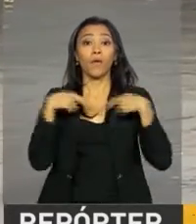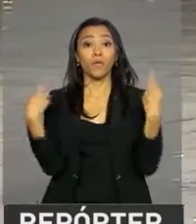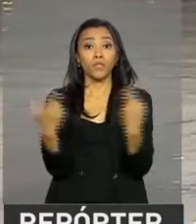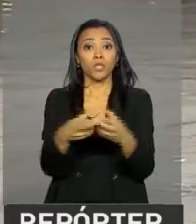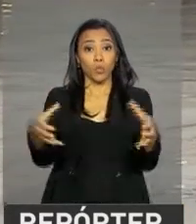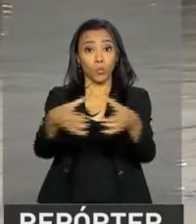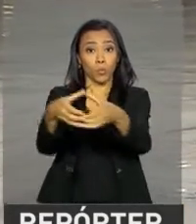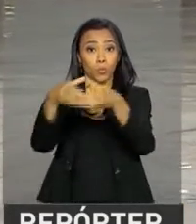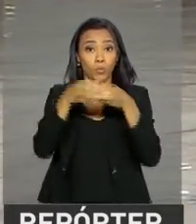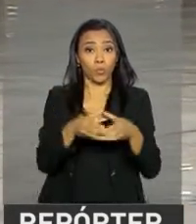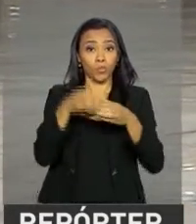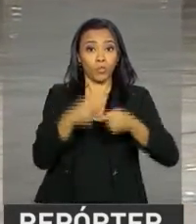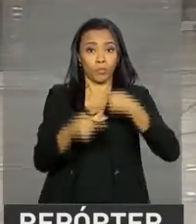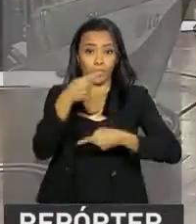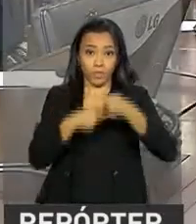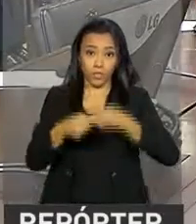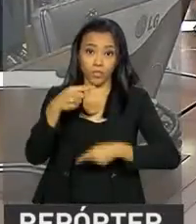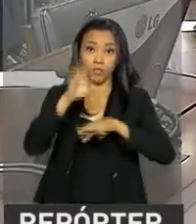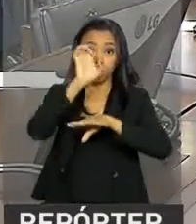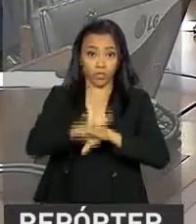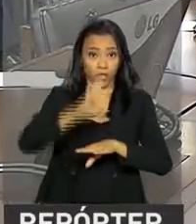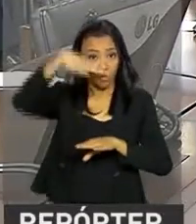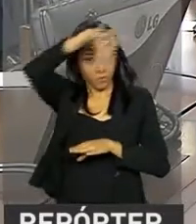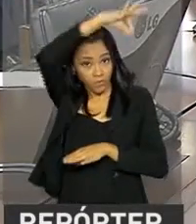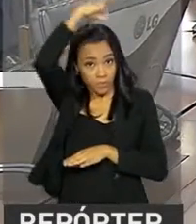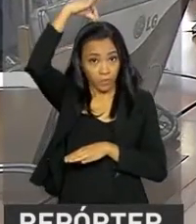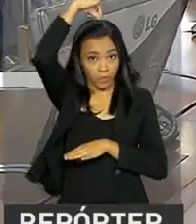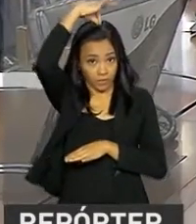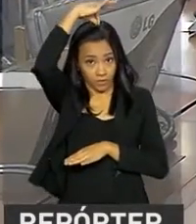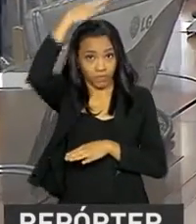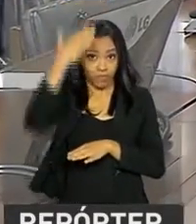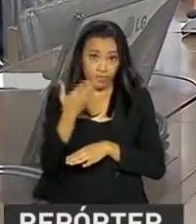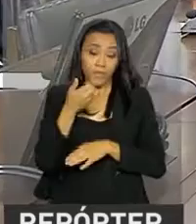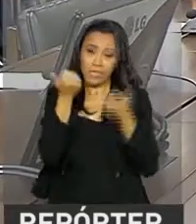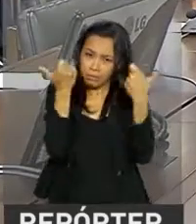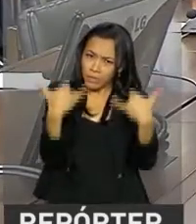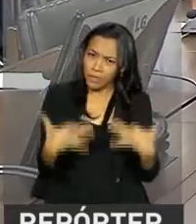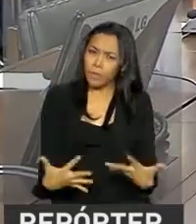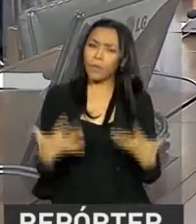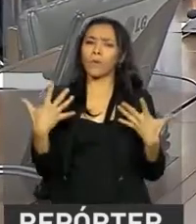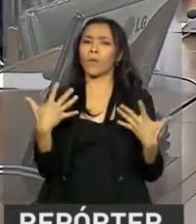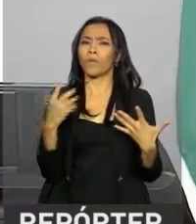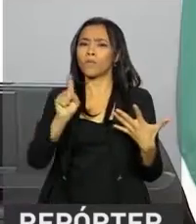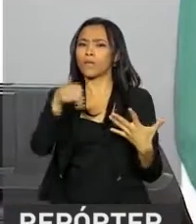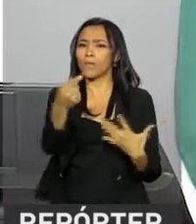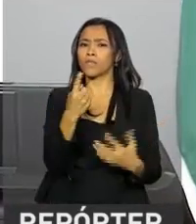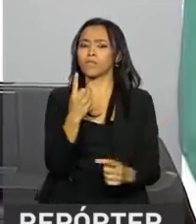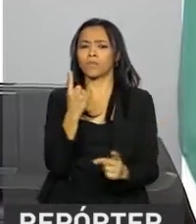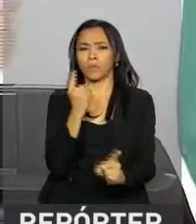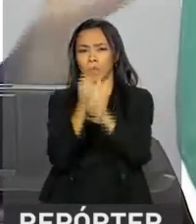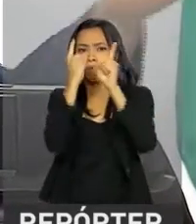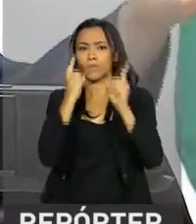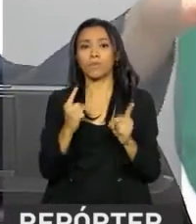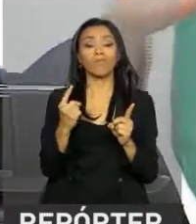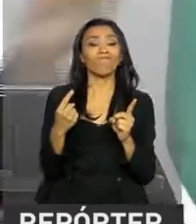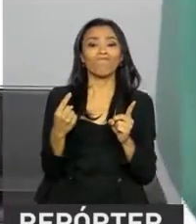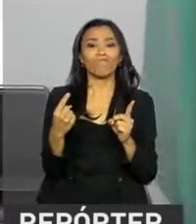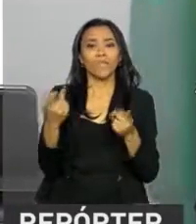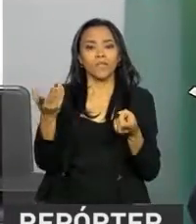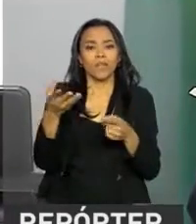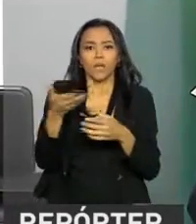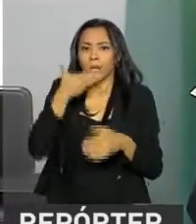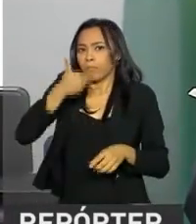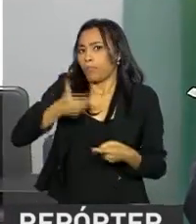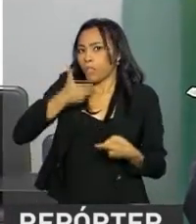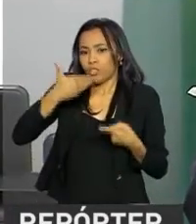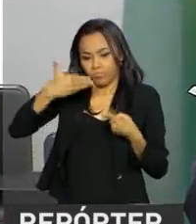do Espírito Santo no Congresso Nacional. Segundo o deputado Marcos Vicente, que falou aos jornalistas depois dessa reunião, eles vieram trazer uma série de demandas